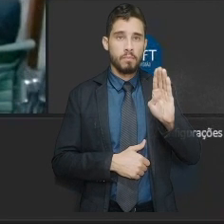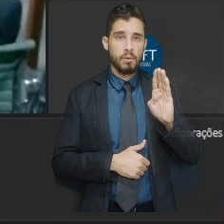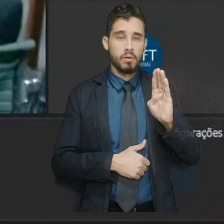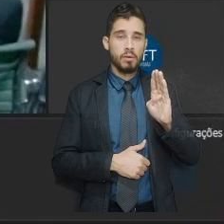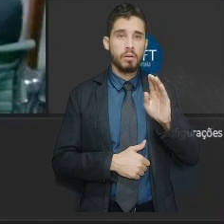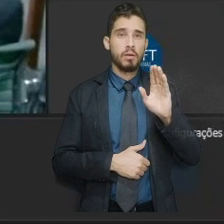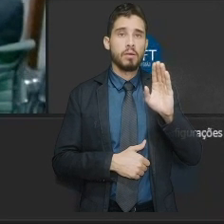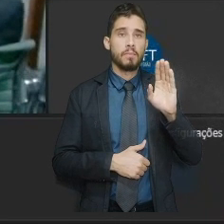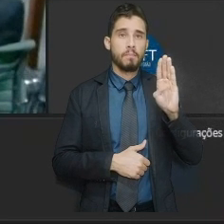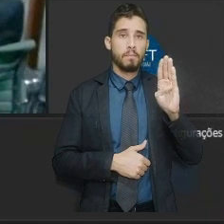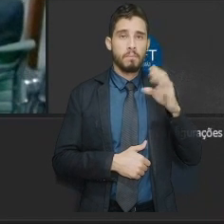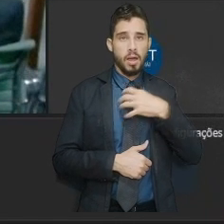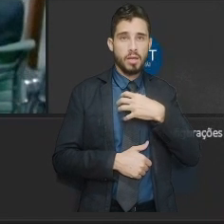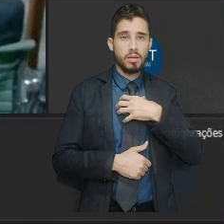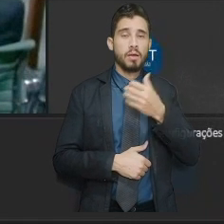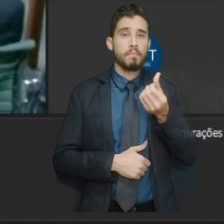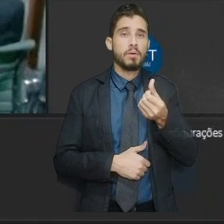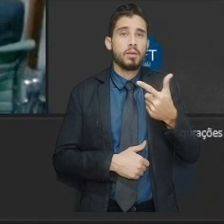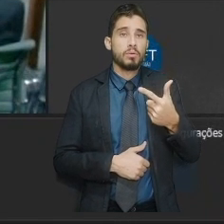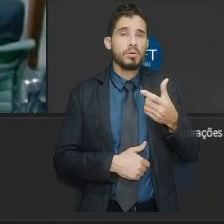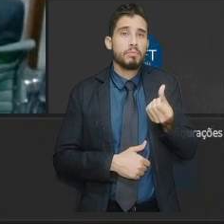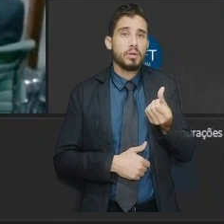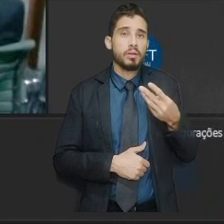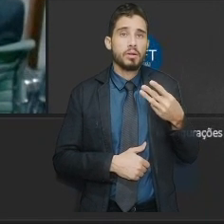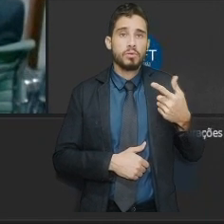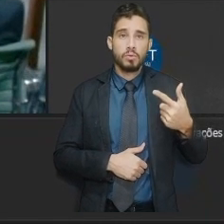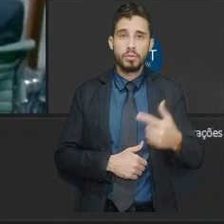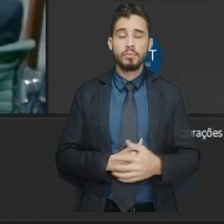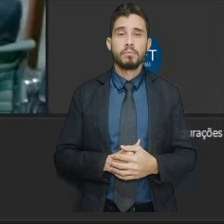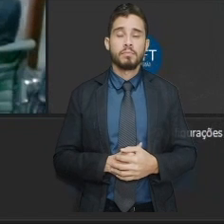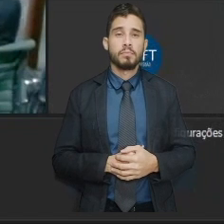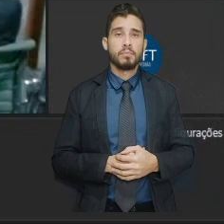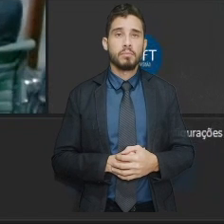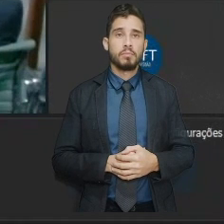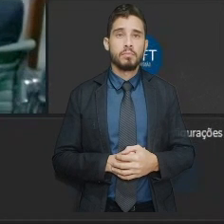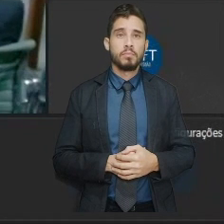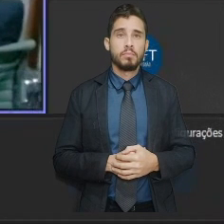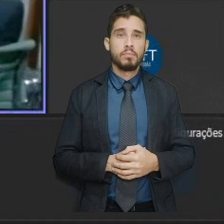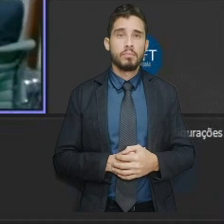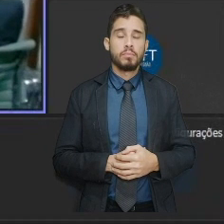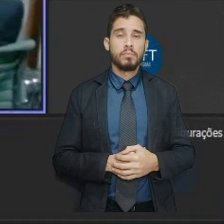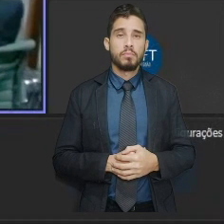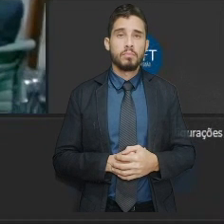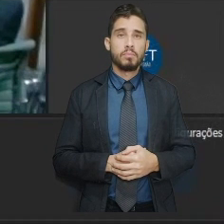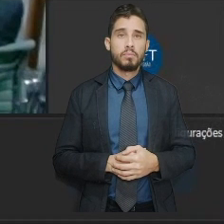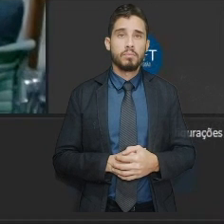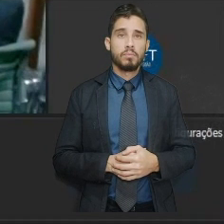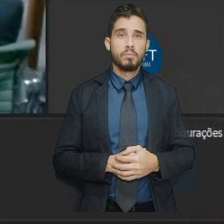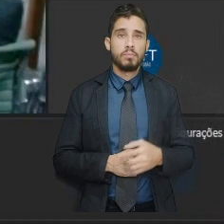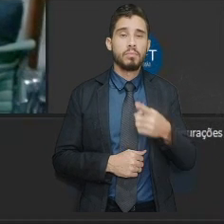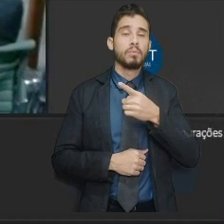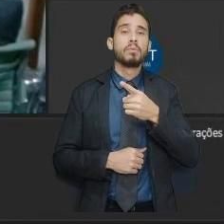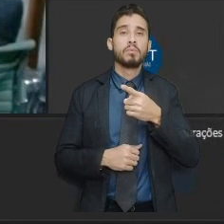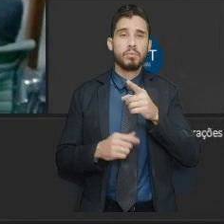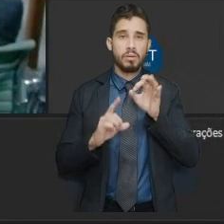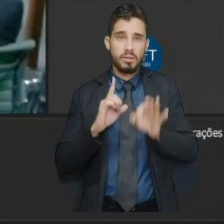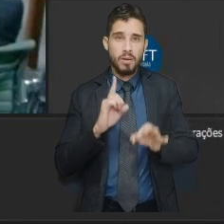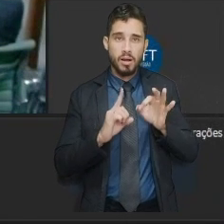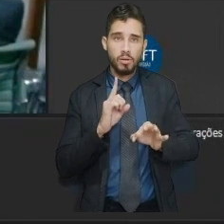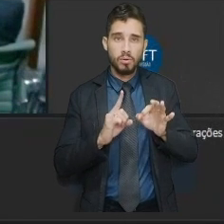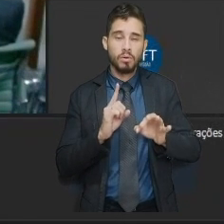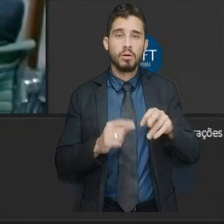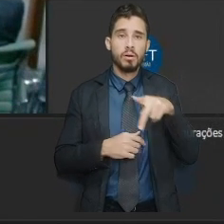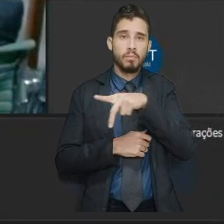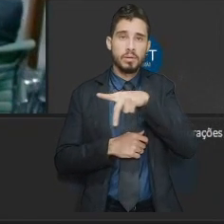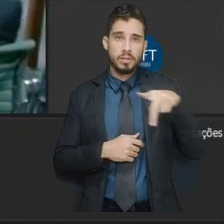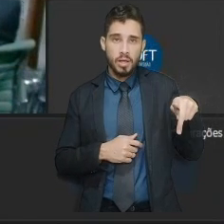Araújo Mesquita, OAB Bahia 62632. A todos na pessoa do